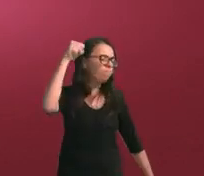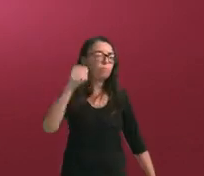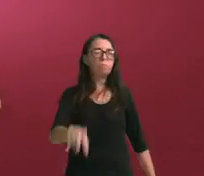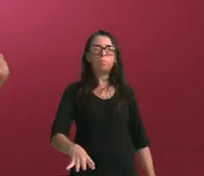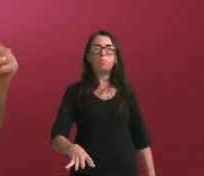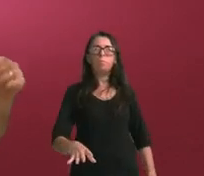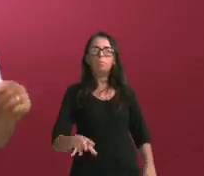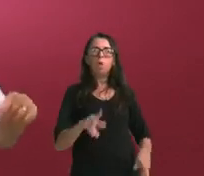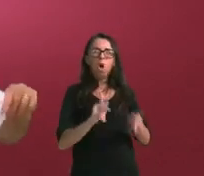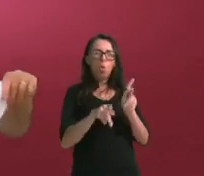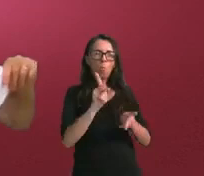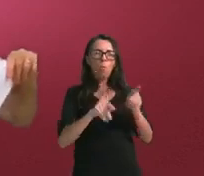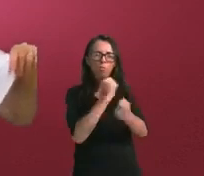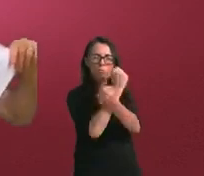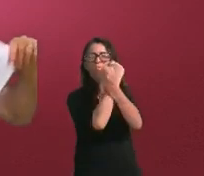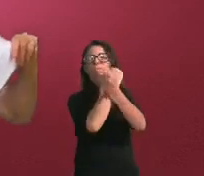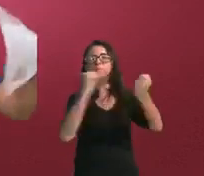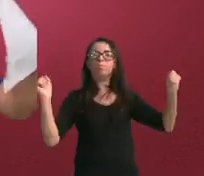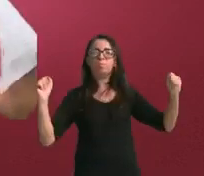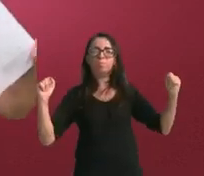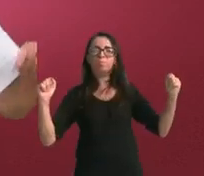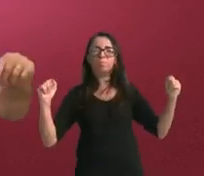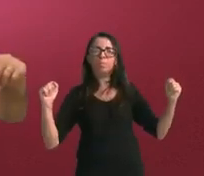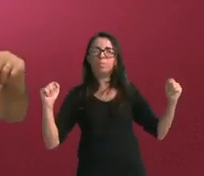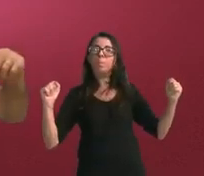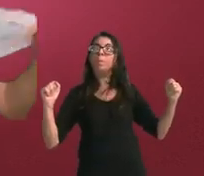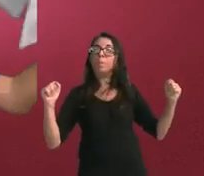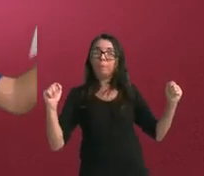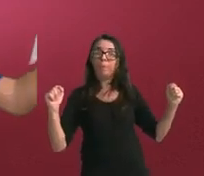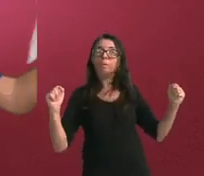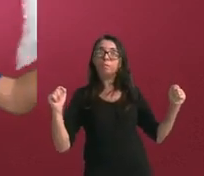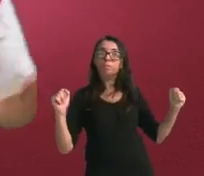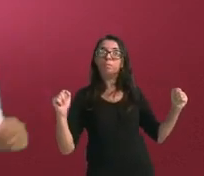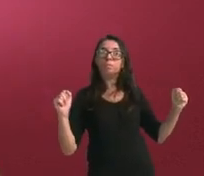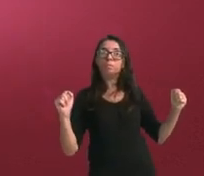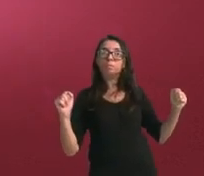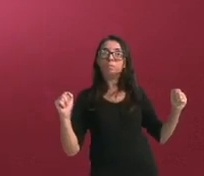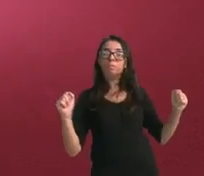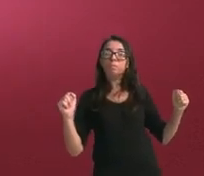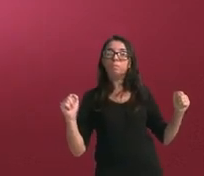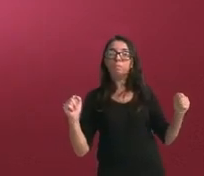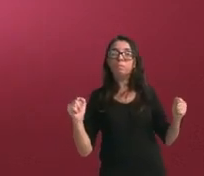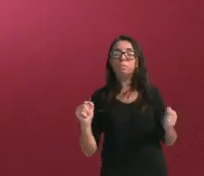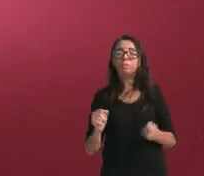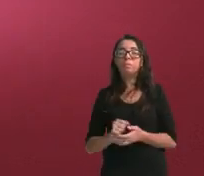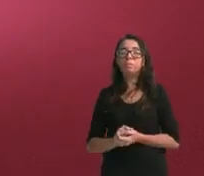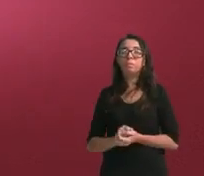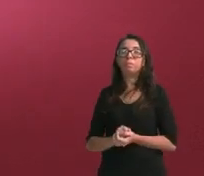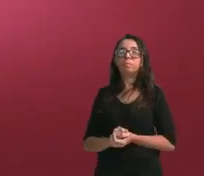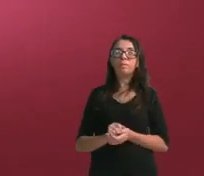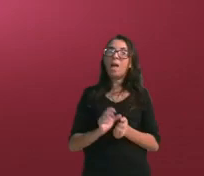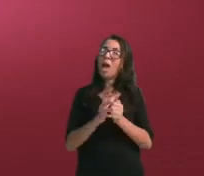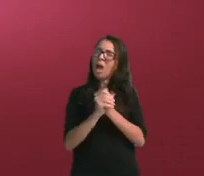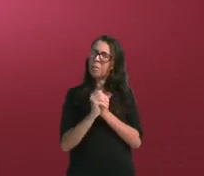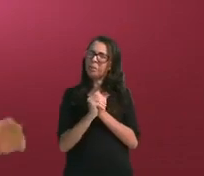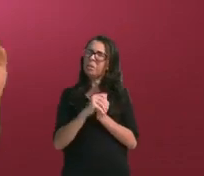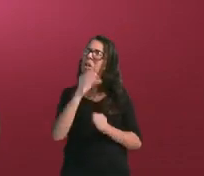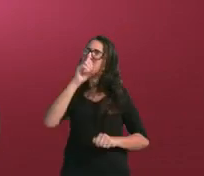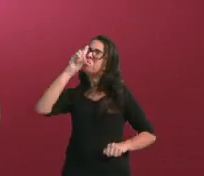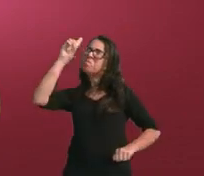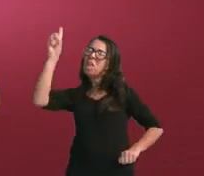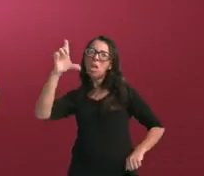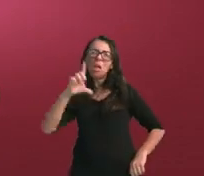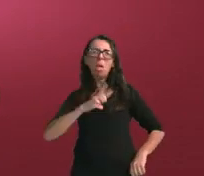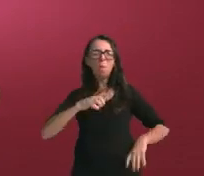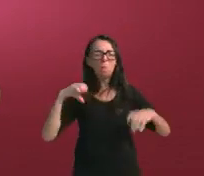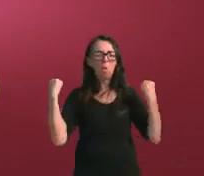quem? Iria ver que foi uma obra de Deus, que Deus teria que ser glorificado. Amém, amados? Então aqui